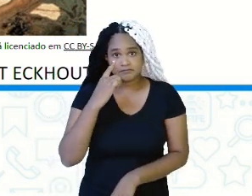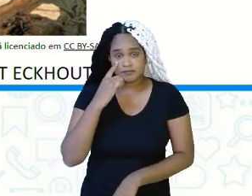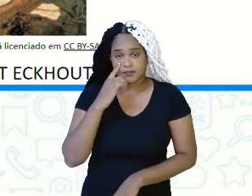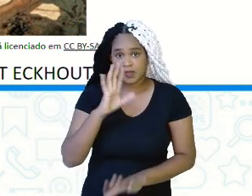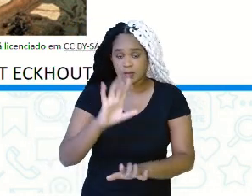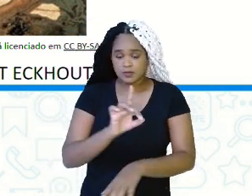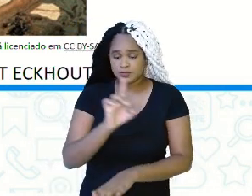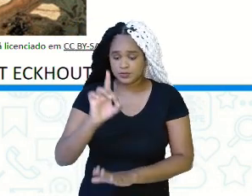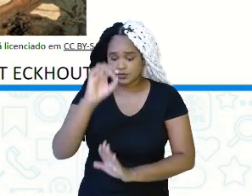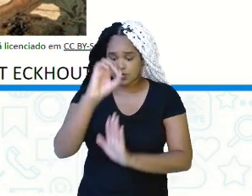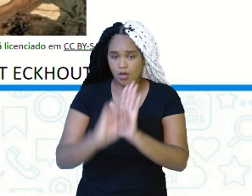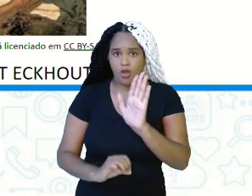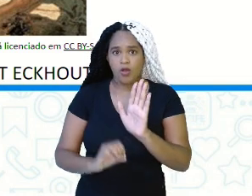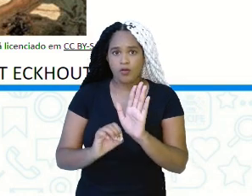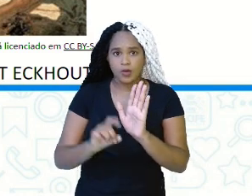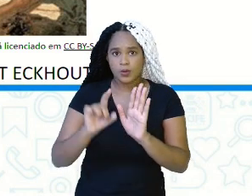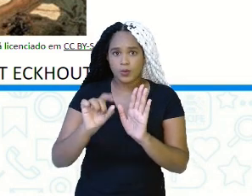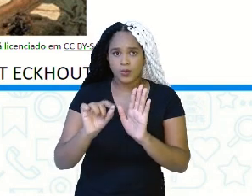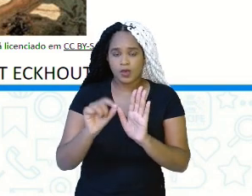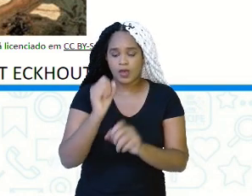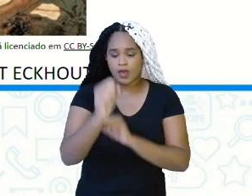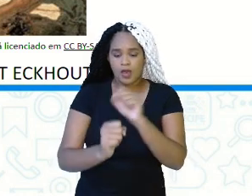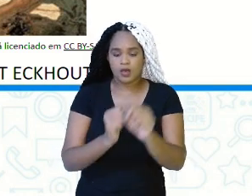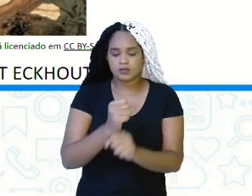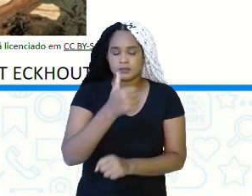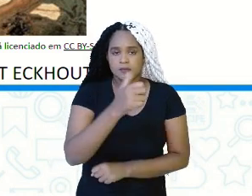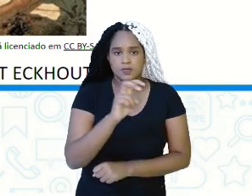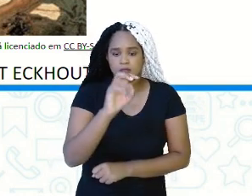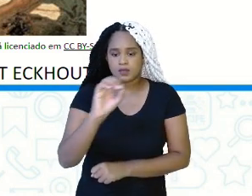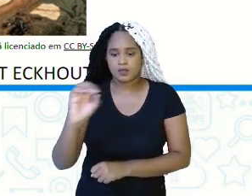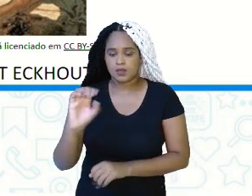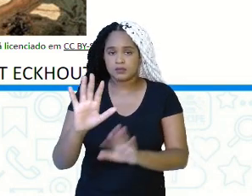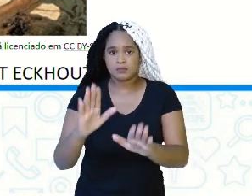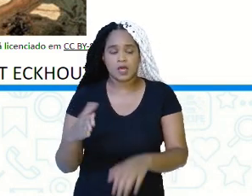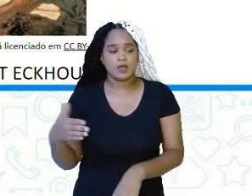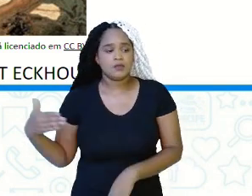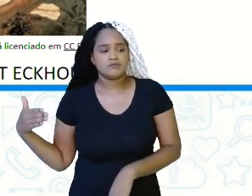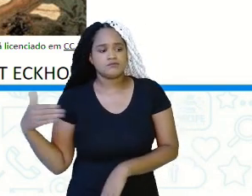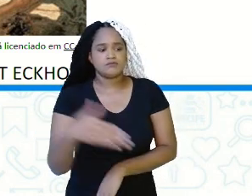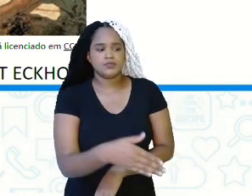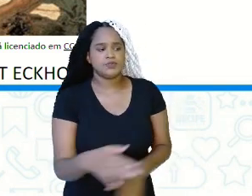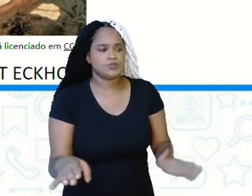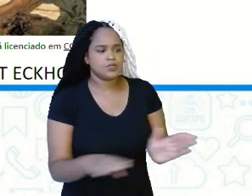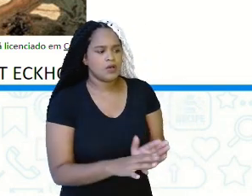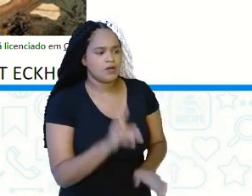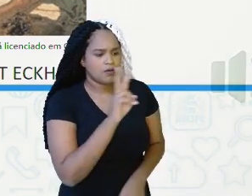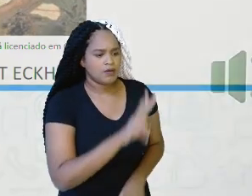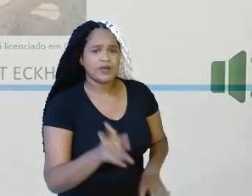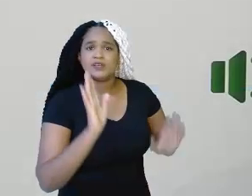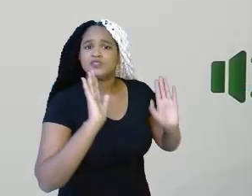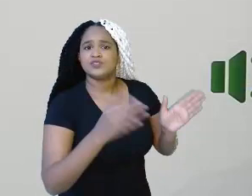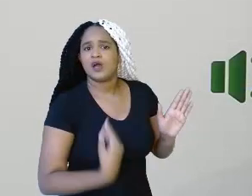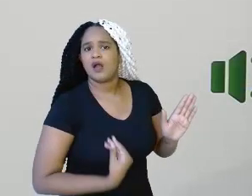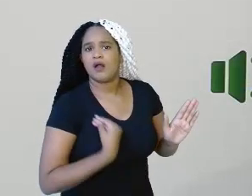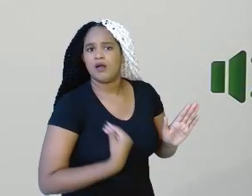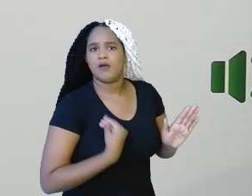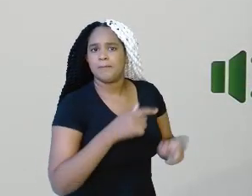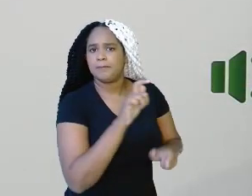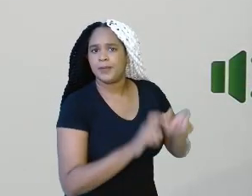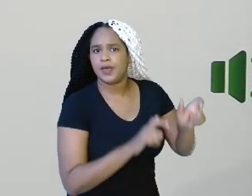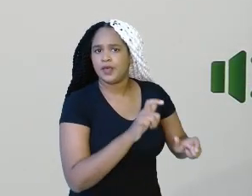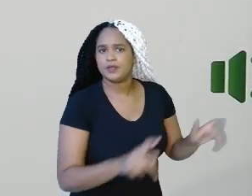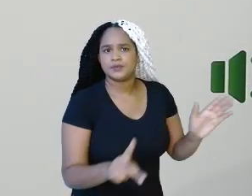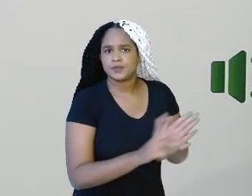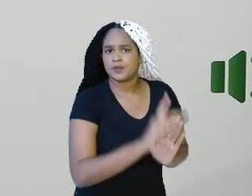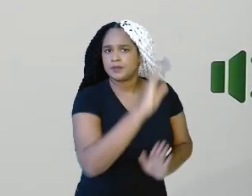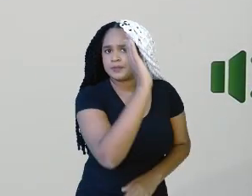portugueses chegaram em 1500 e quando eles chegaram aqui, já existiam, como a gente já falou antes, os nativos da